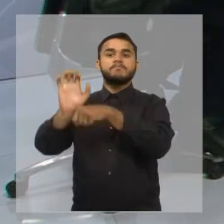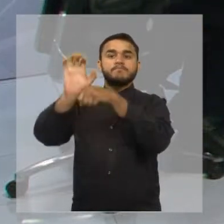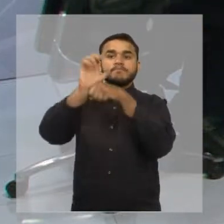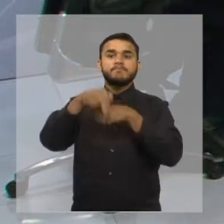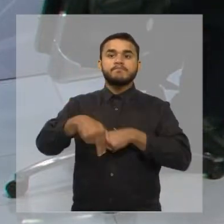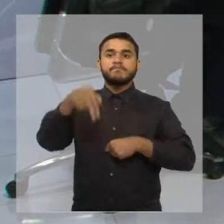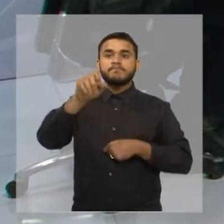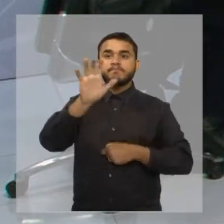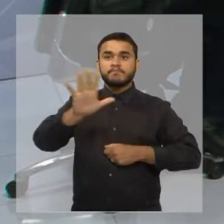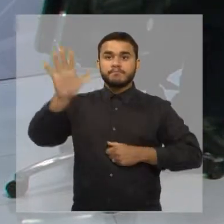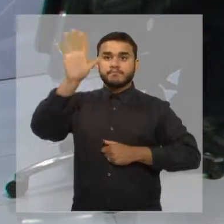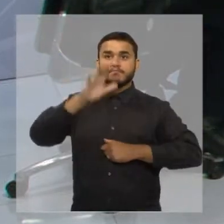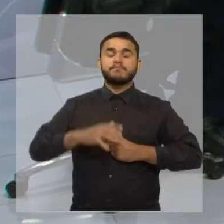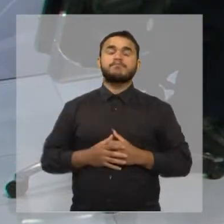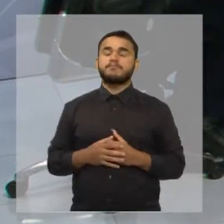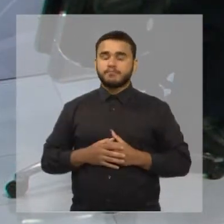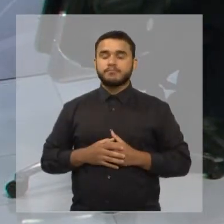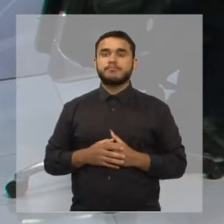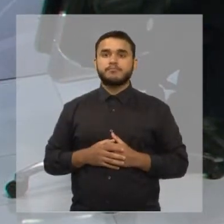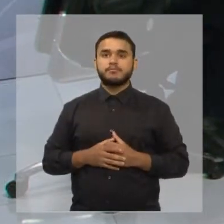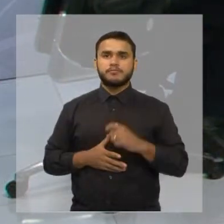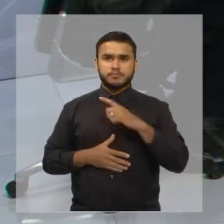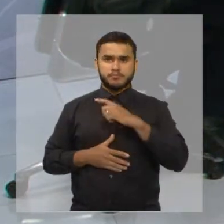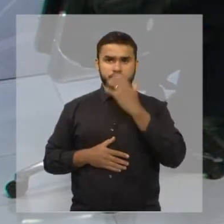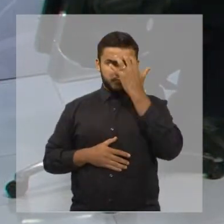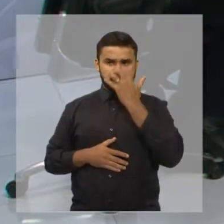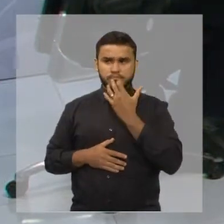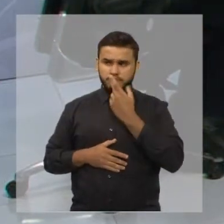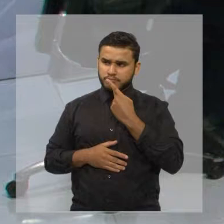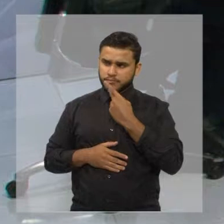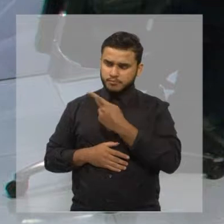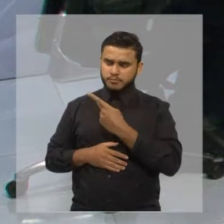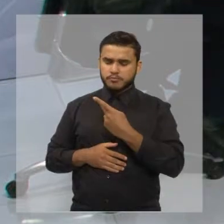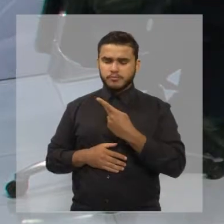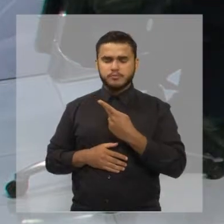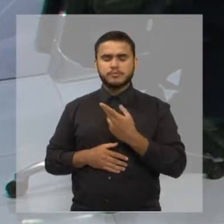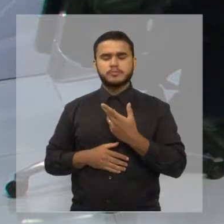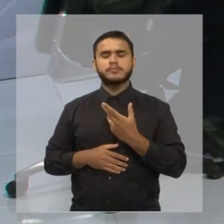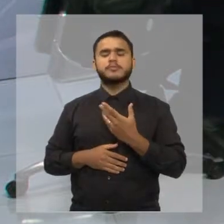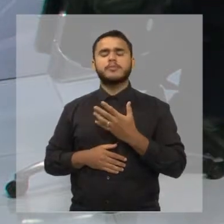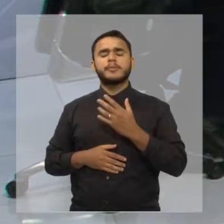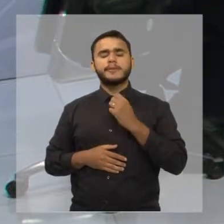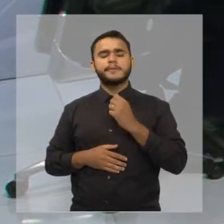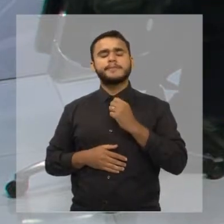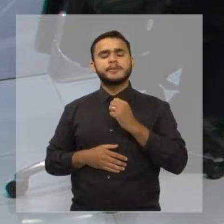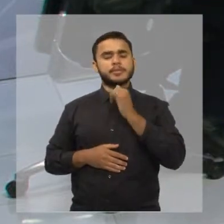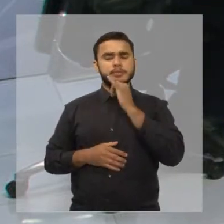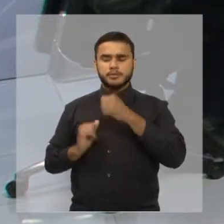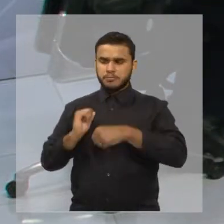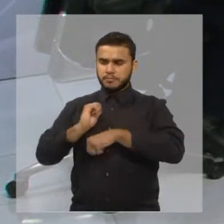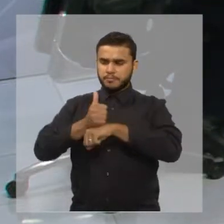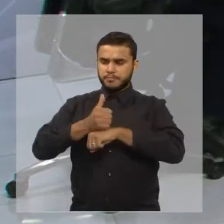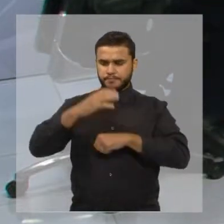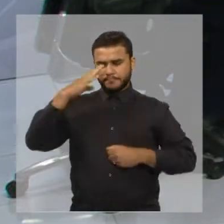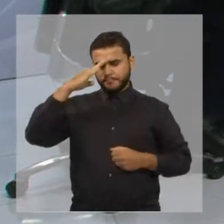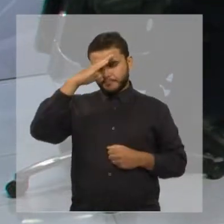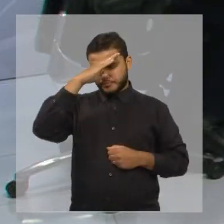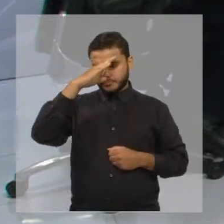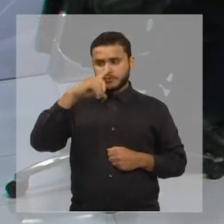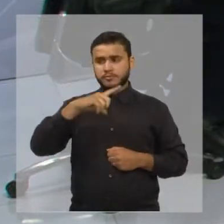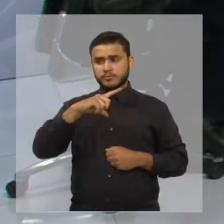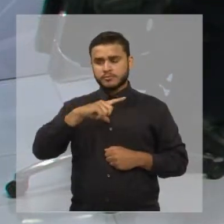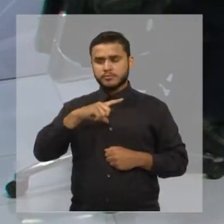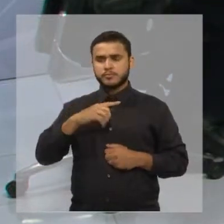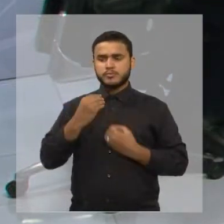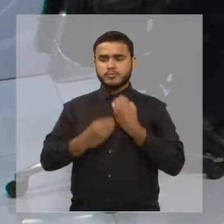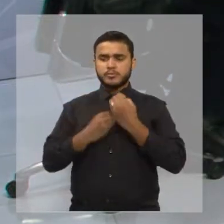ligação. Mas essa legitimidade que lhe confere, essa autoridade que lhe confere, também confere a esses governadores.